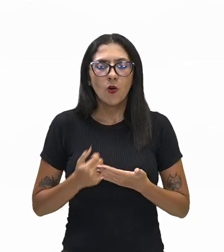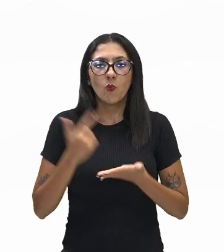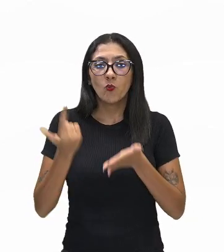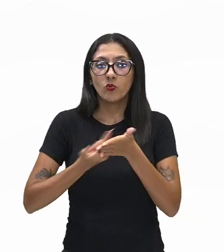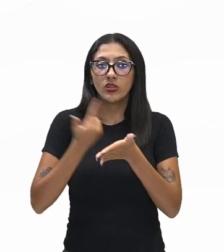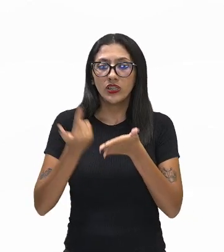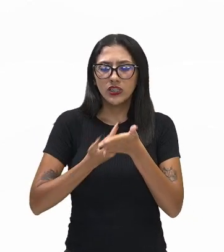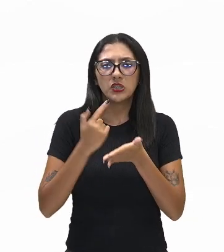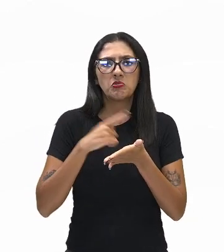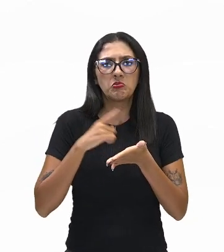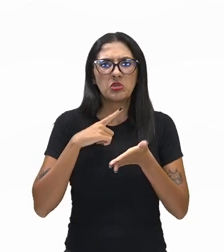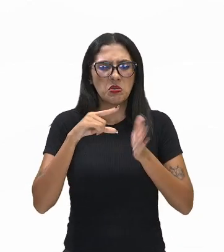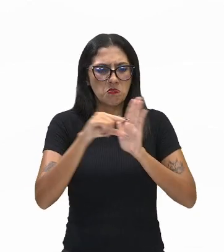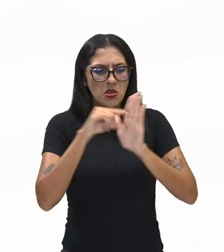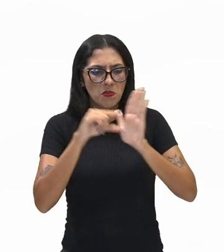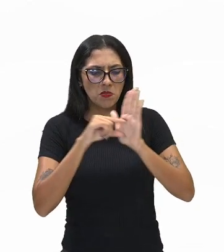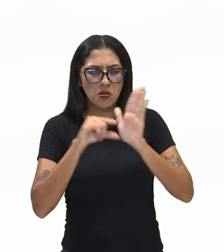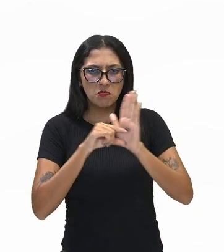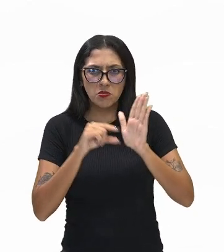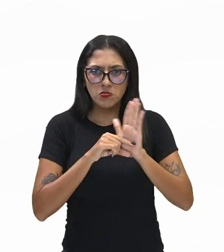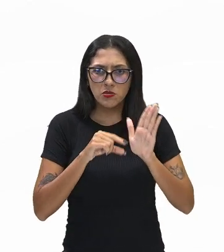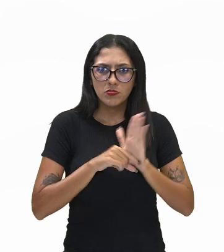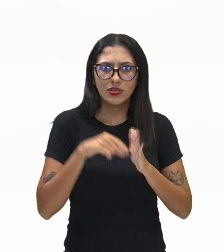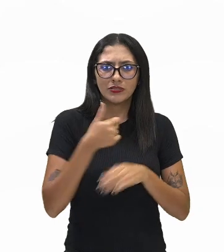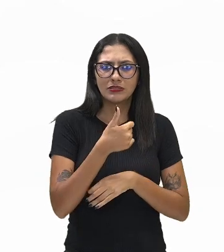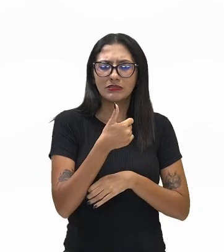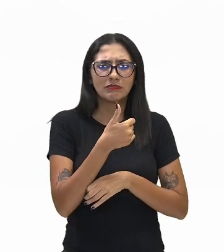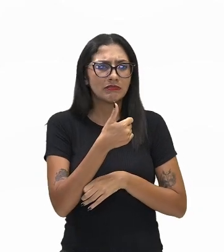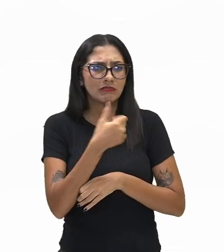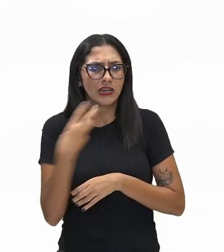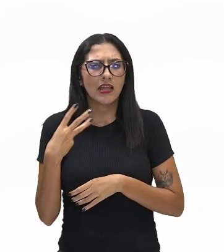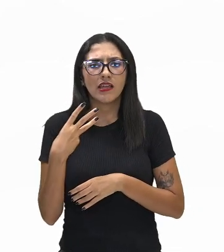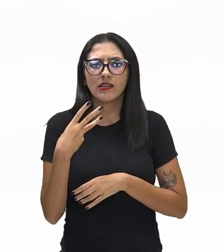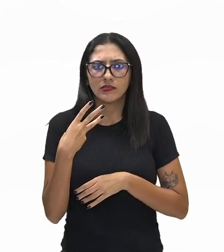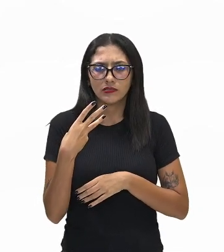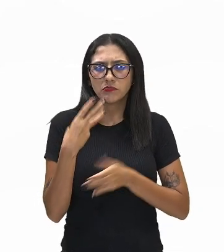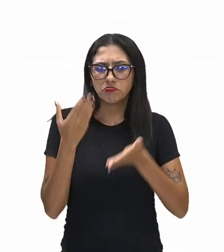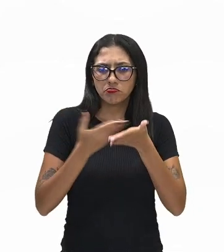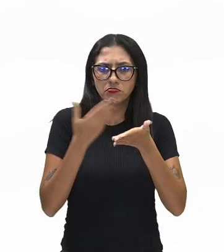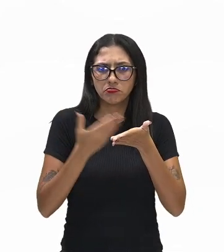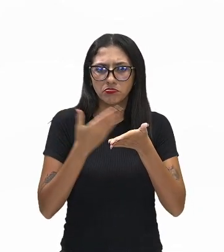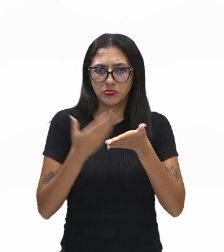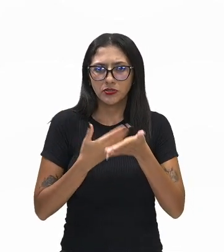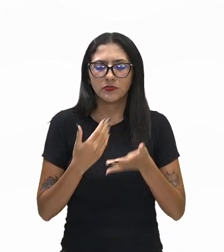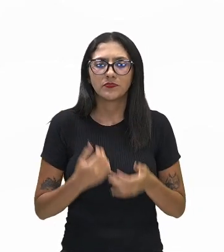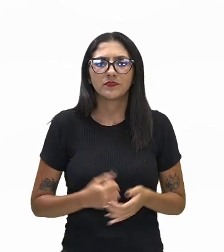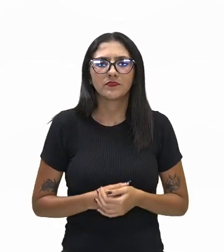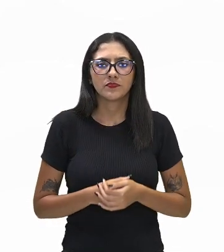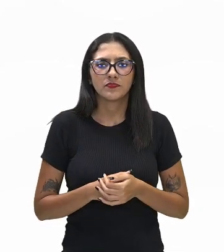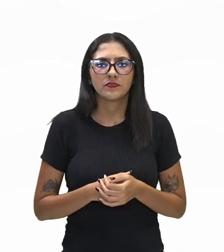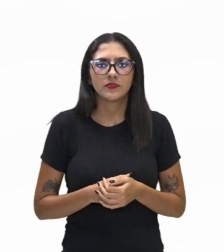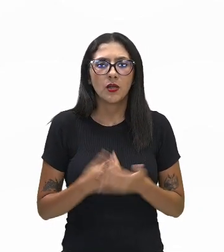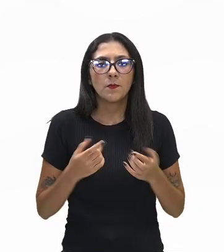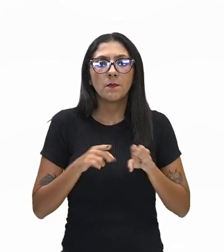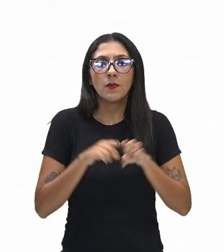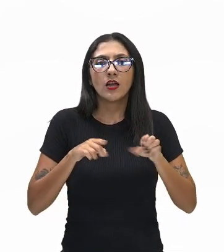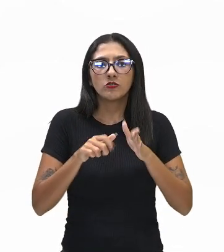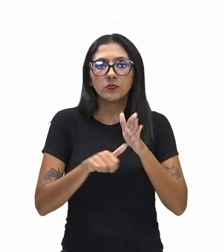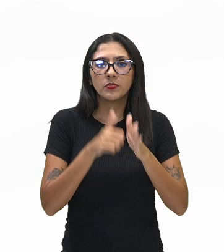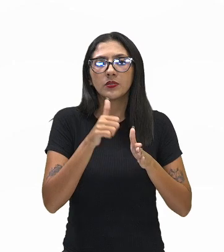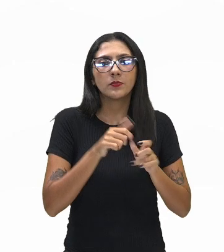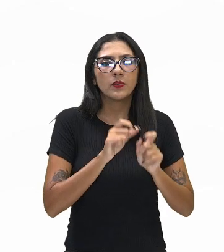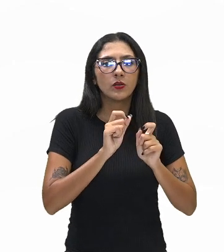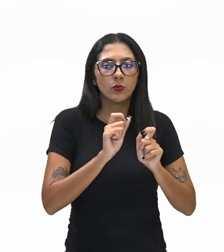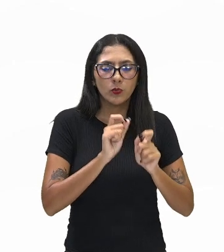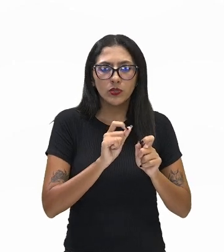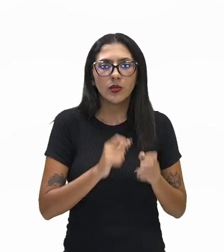capítulos que podem ser lidos em qualquer ordem, exceto pelo primeiro. O primeiro que é mudança e o